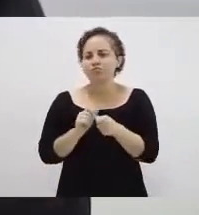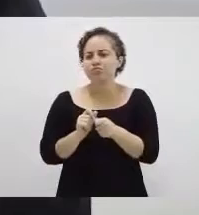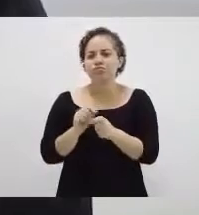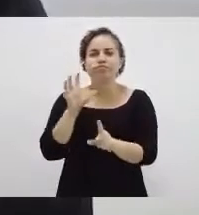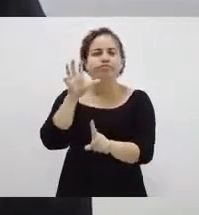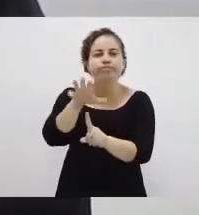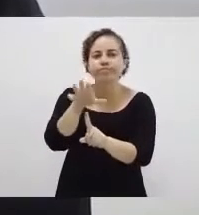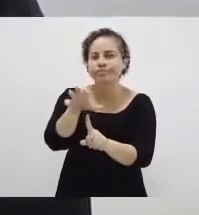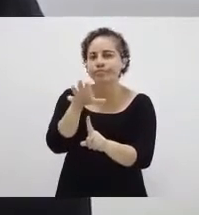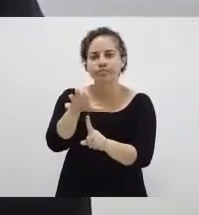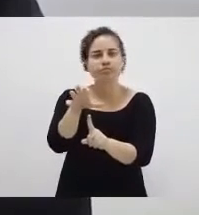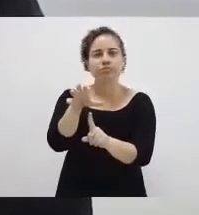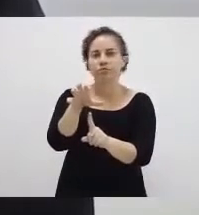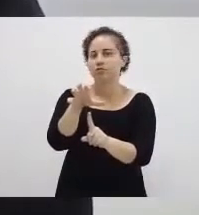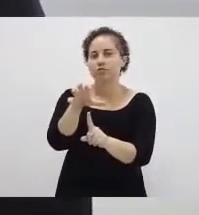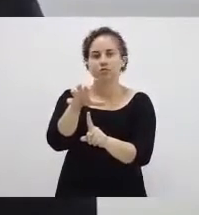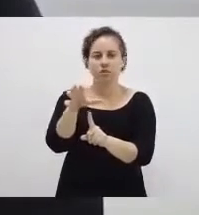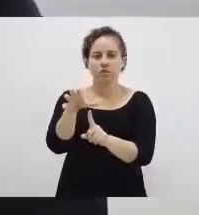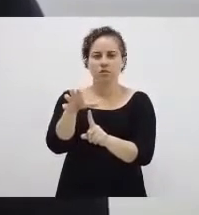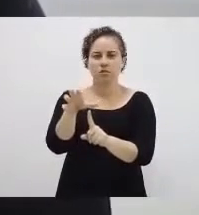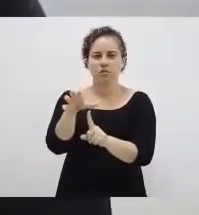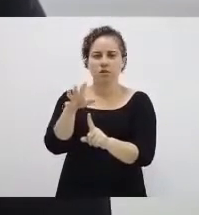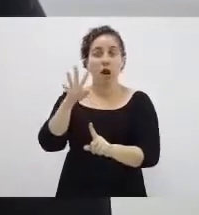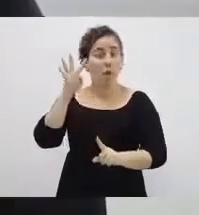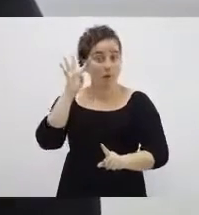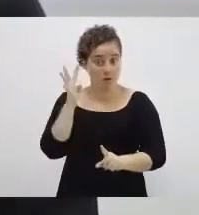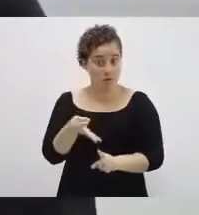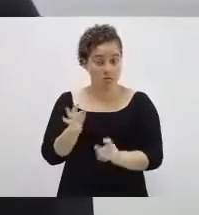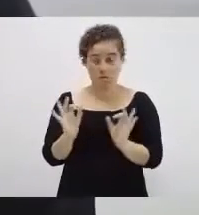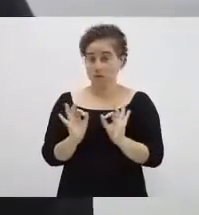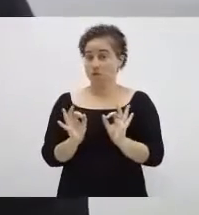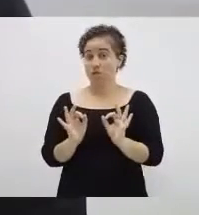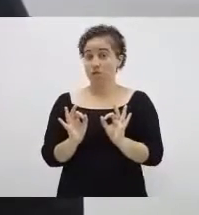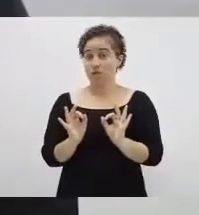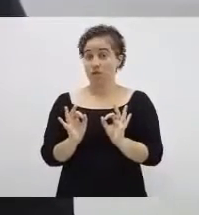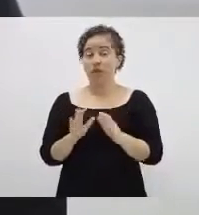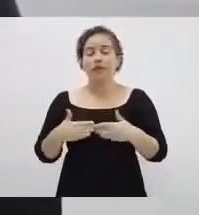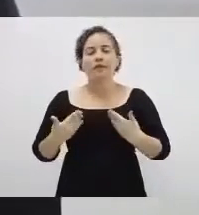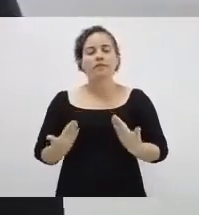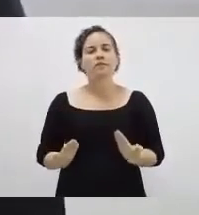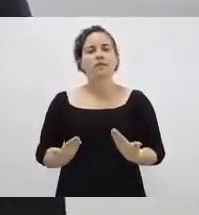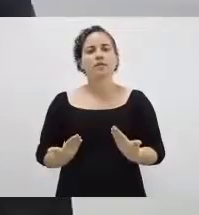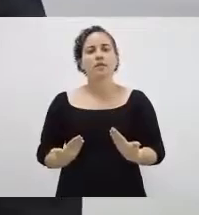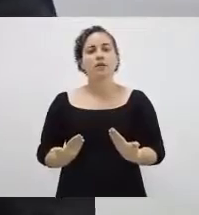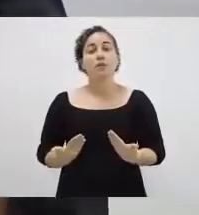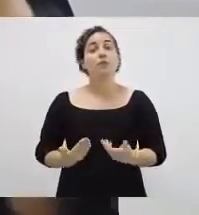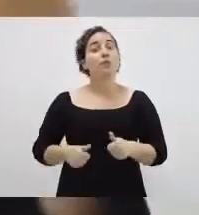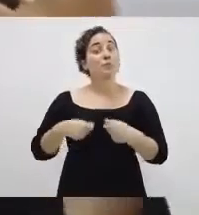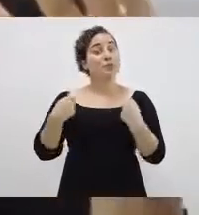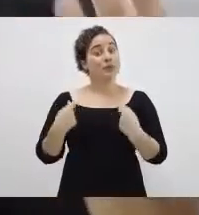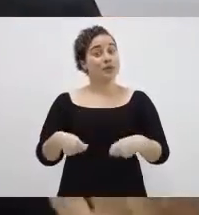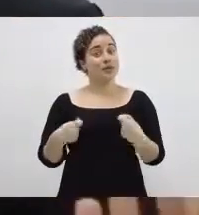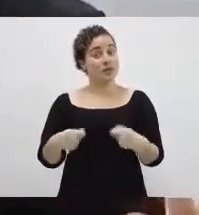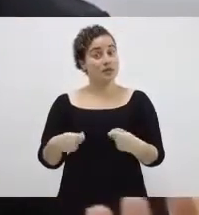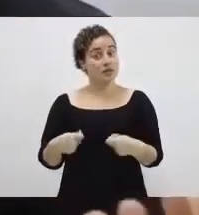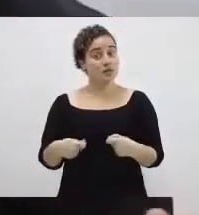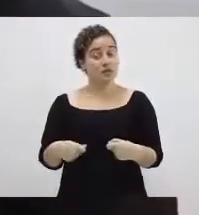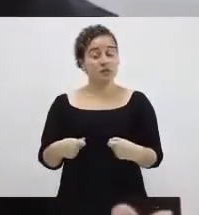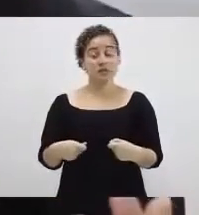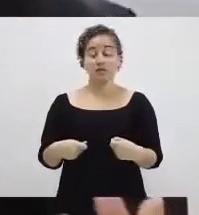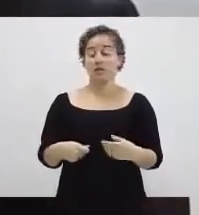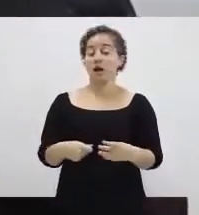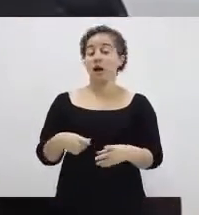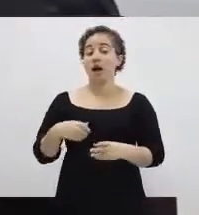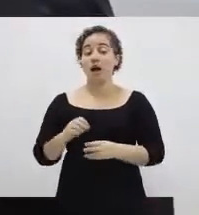para definir qual é a taxa de câmbio. A taxa de câmbio vai ser determinada pela união entre oferta